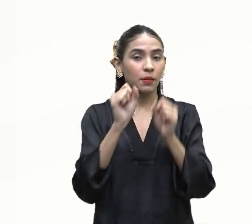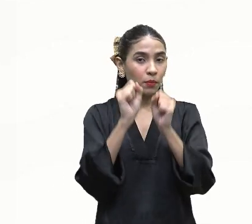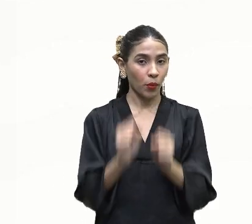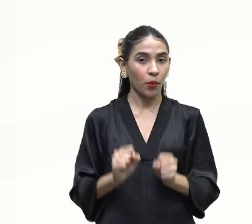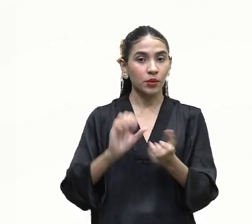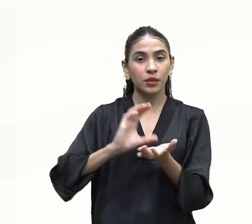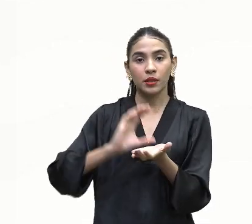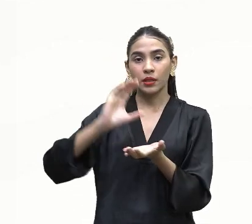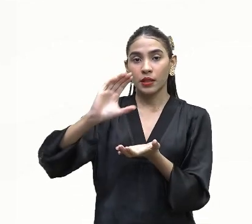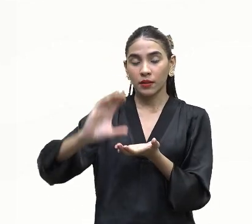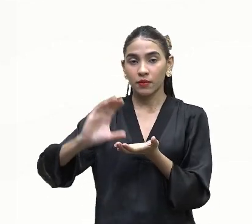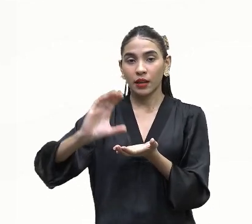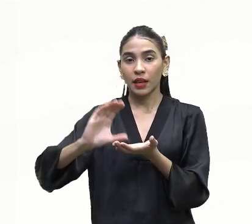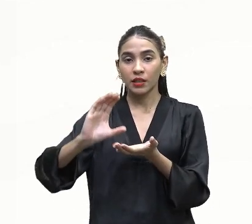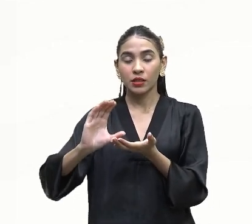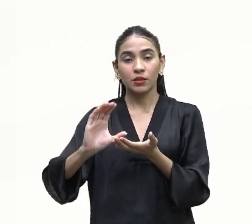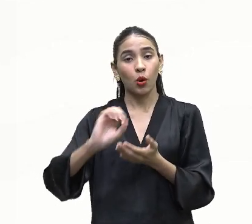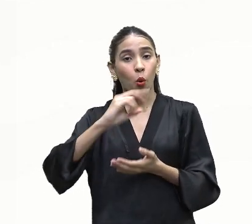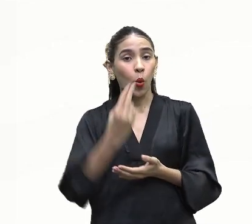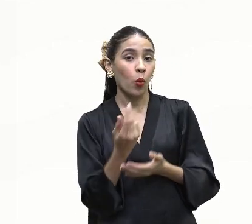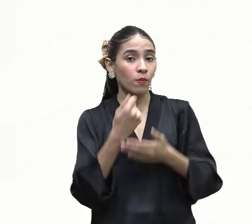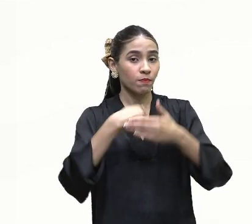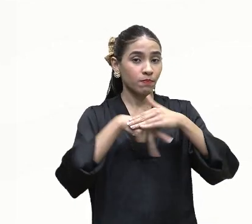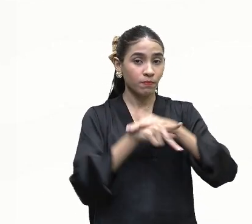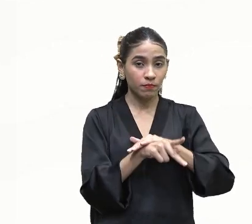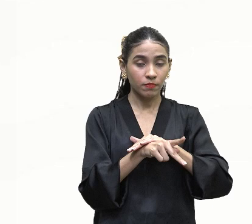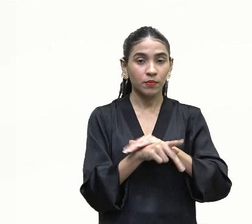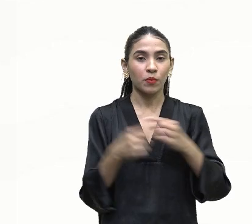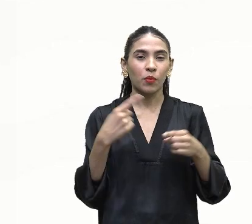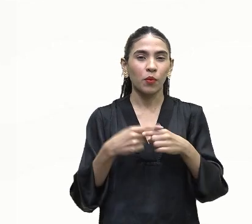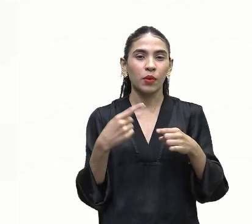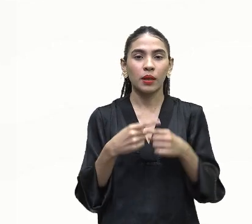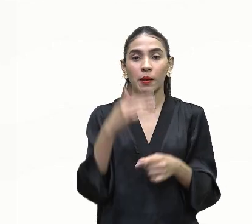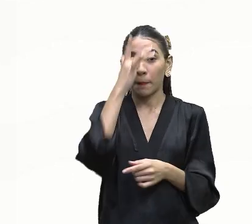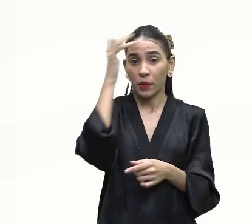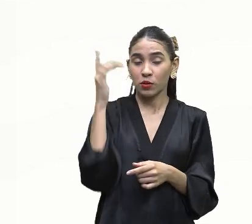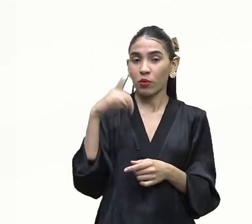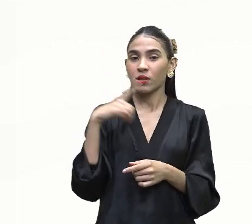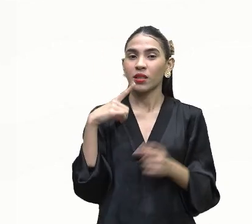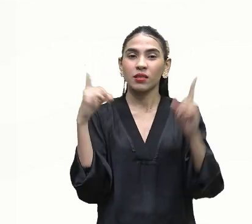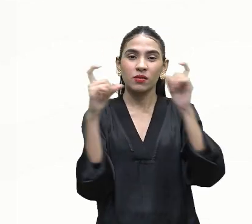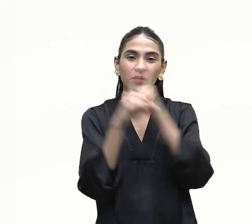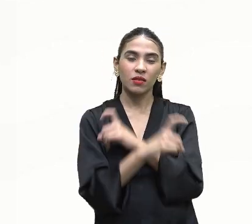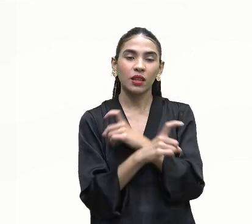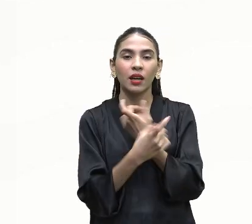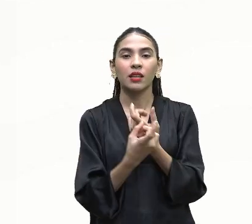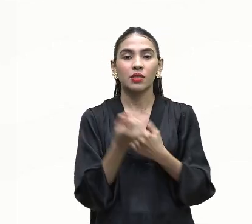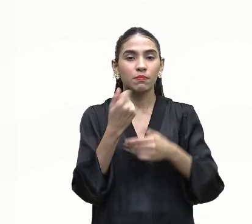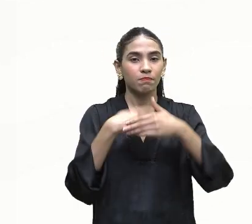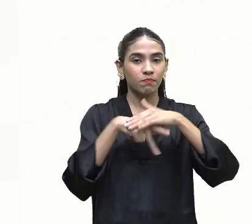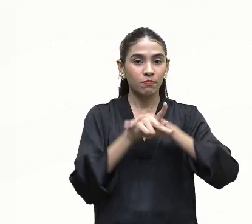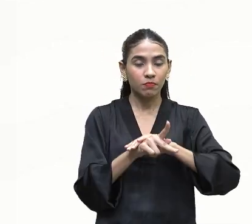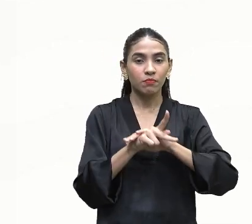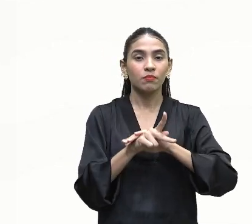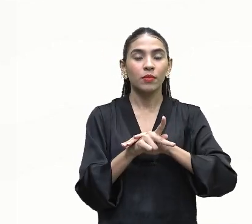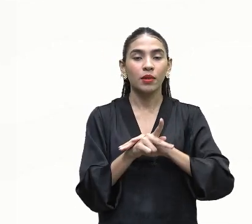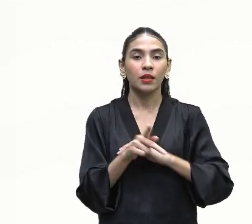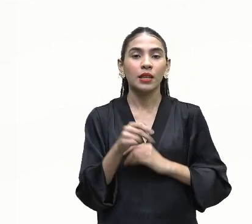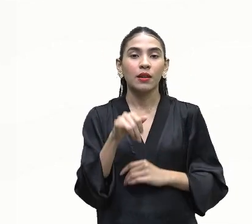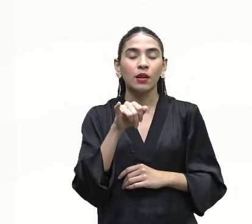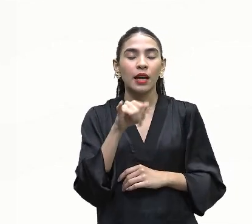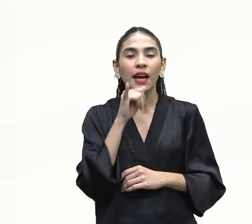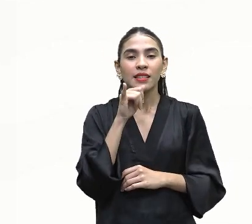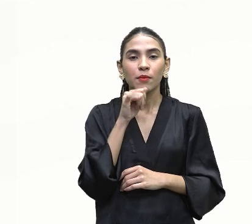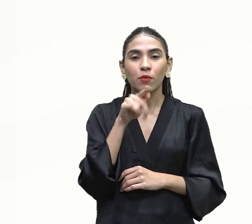investir poupando, porque muita gente tem essa dificuldade em entender sobre poupar dinheiro. Quando você